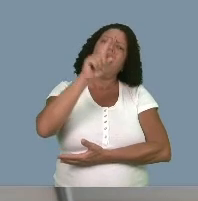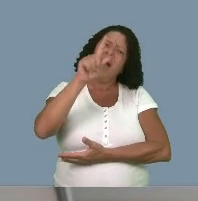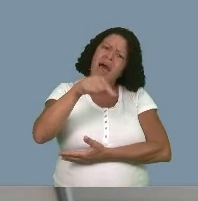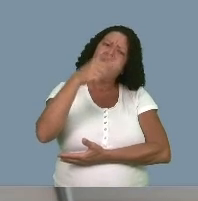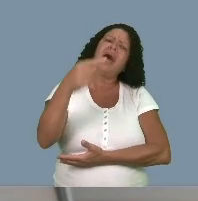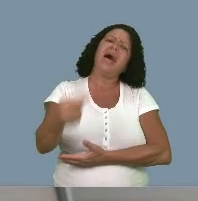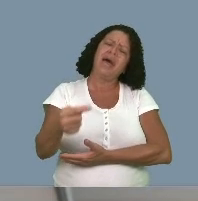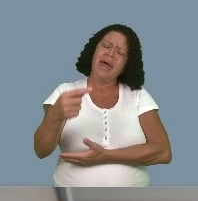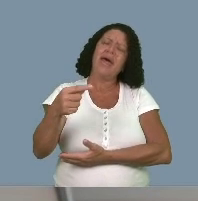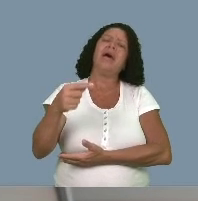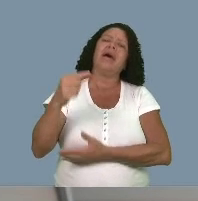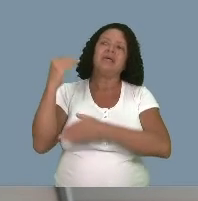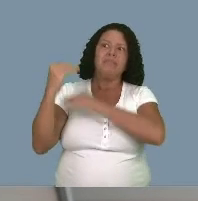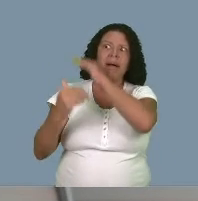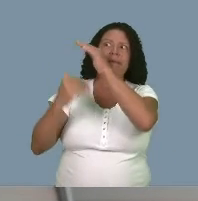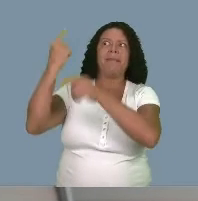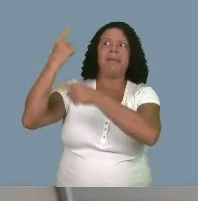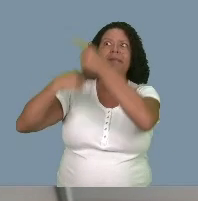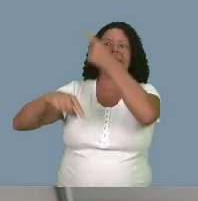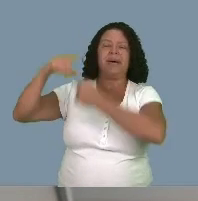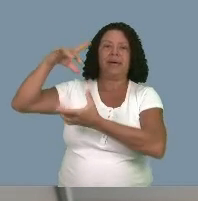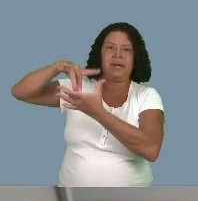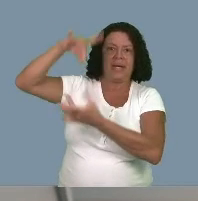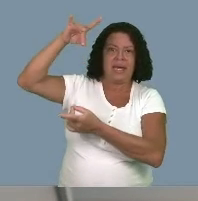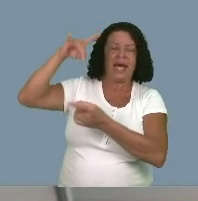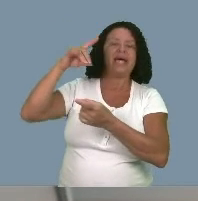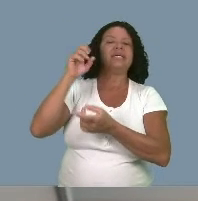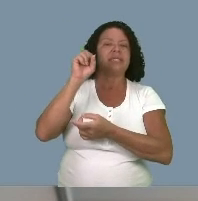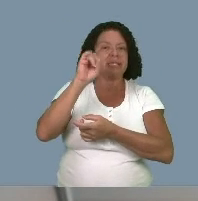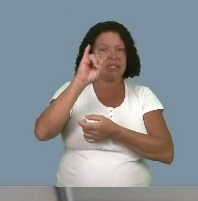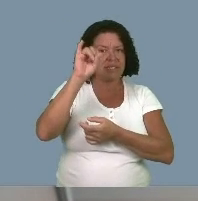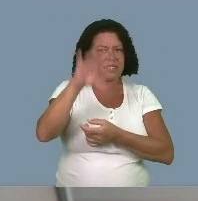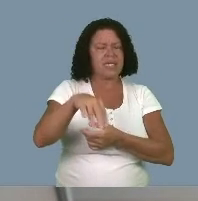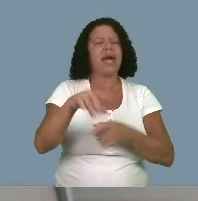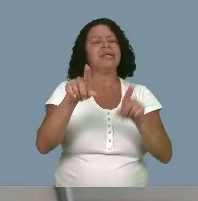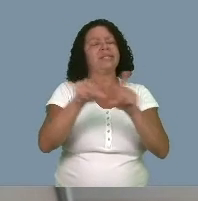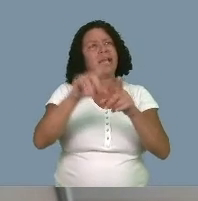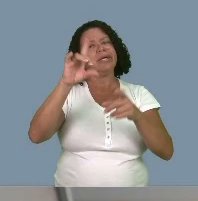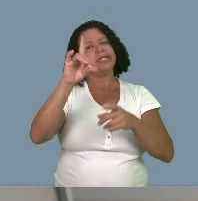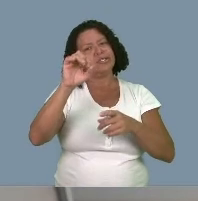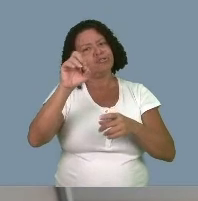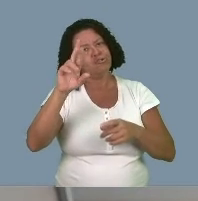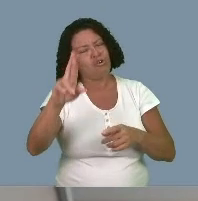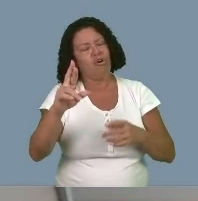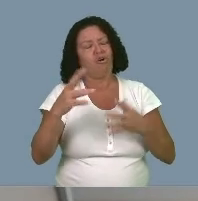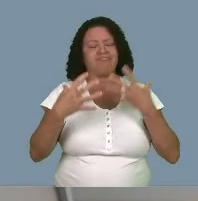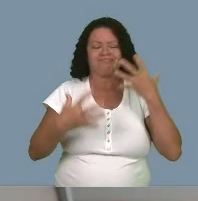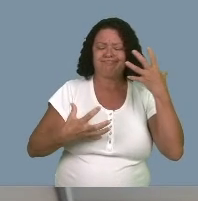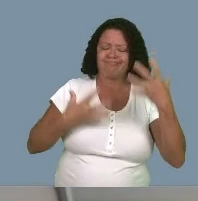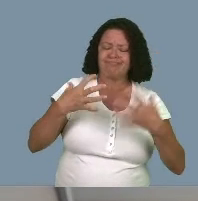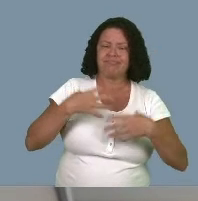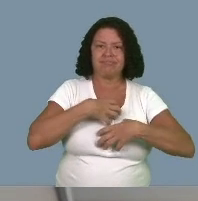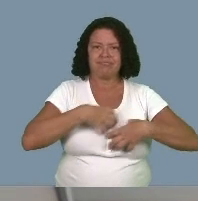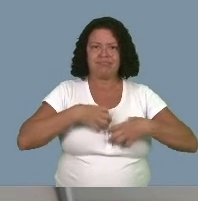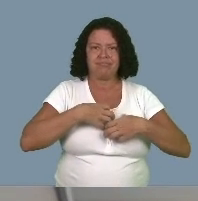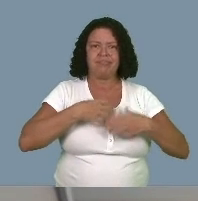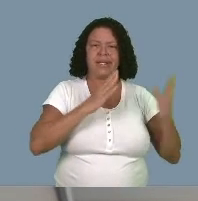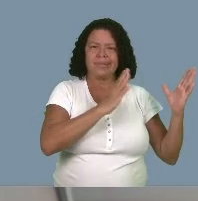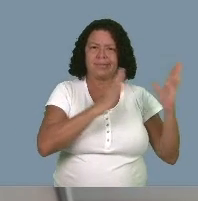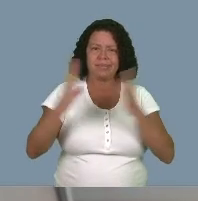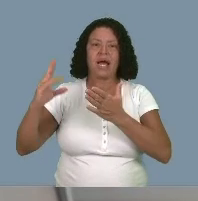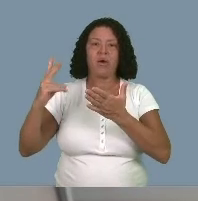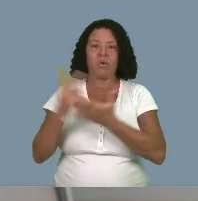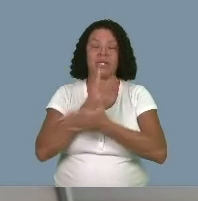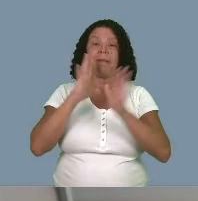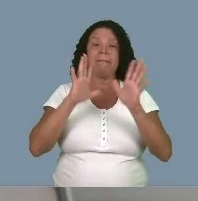processo de crescimento, de evolução espiritual, apesar de toda a dor, de toda a tragédia, de toda a angústia que nós estamos passando, né? Mas a